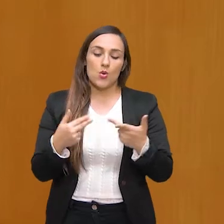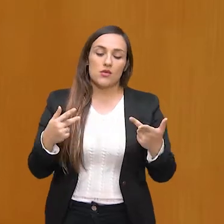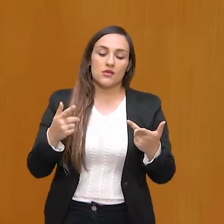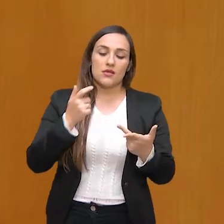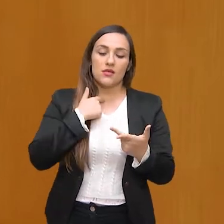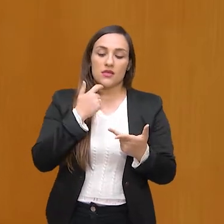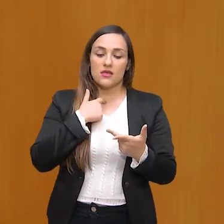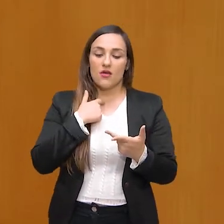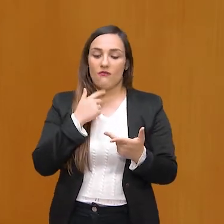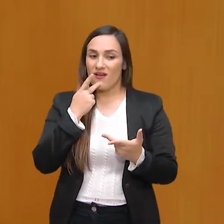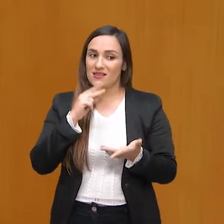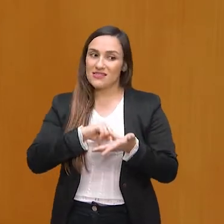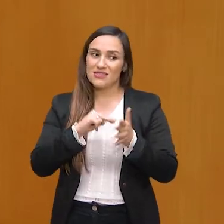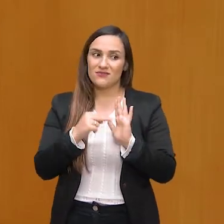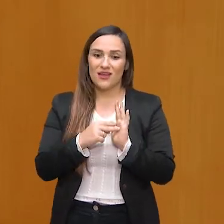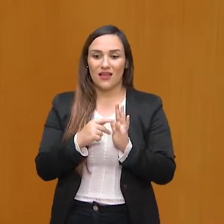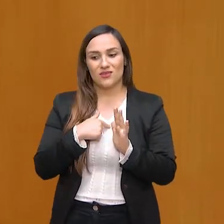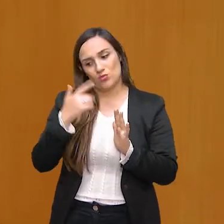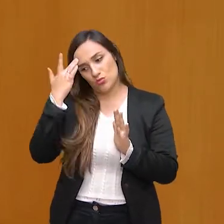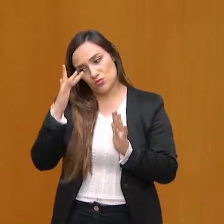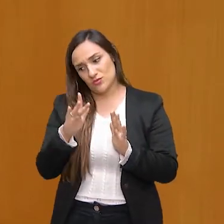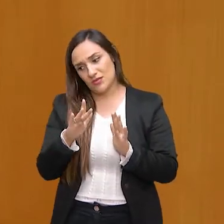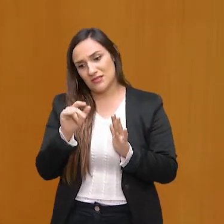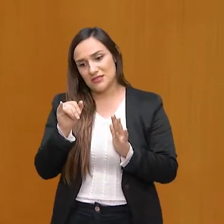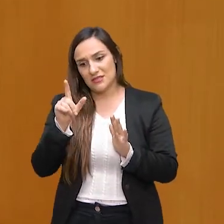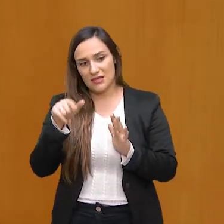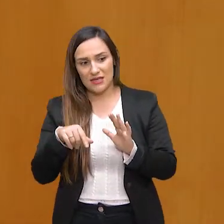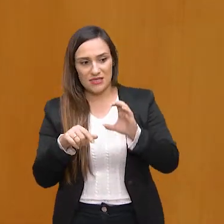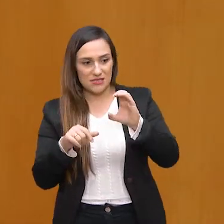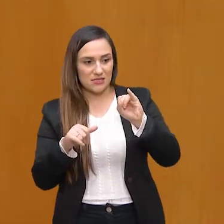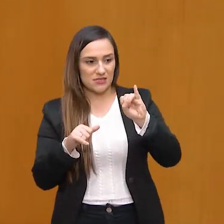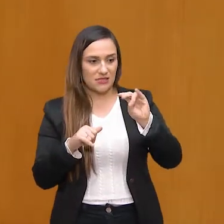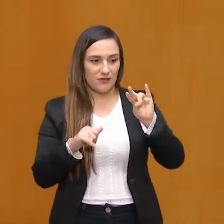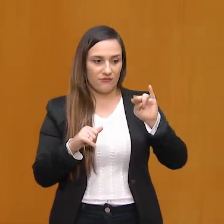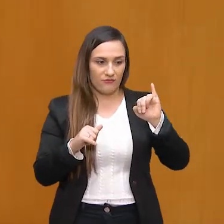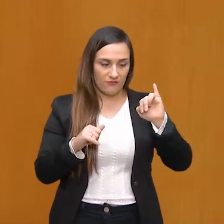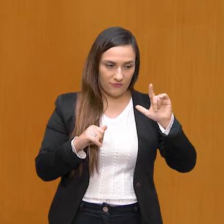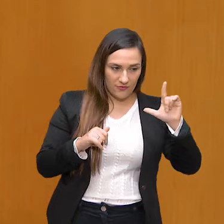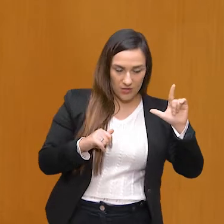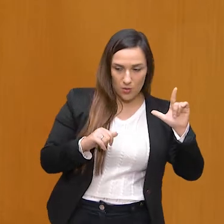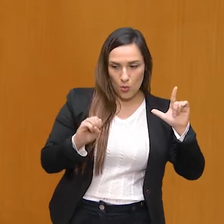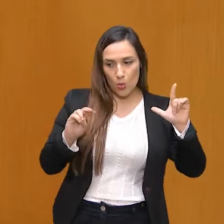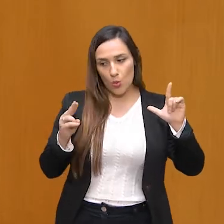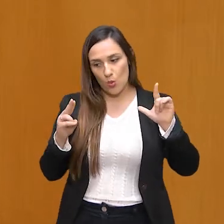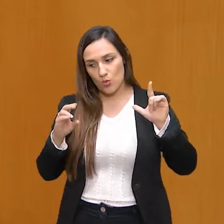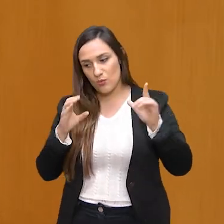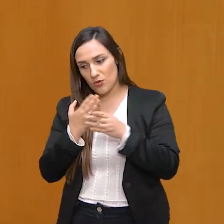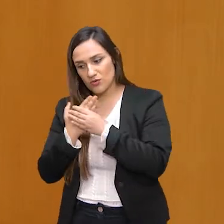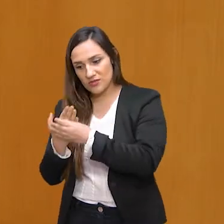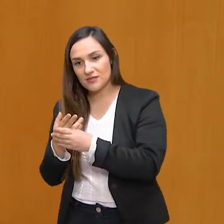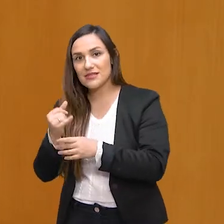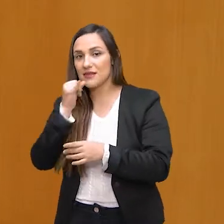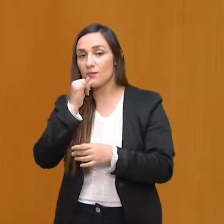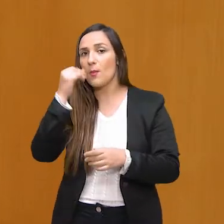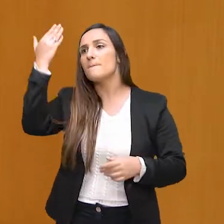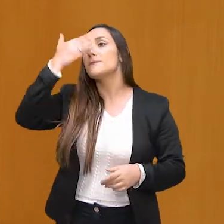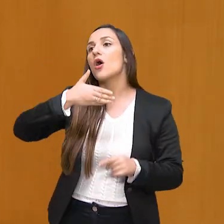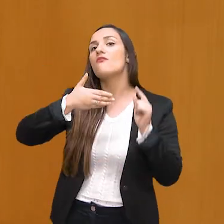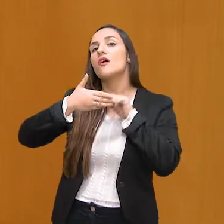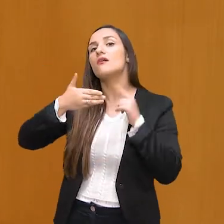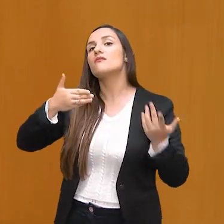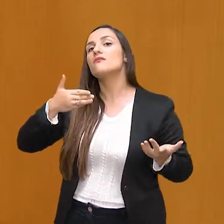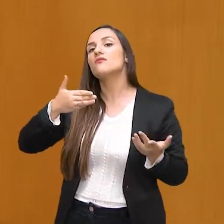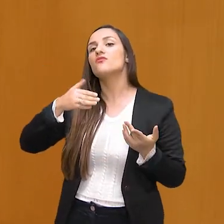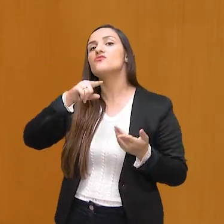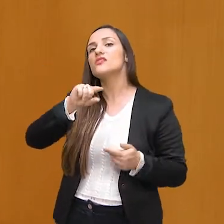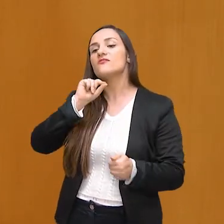chama de situações bifronte, em que a gente não sabe bem se a gente está no direito civil ou no direito processual civil. Como, por exemplo, a